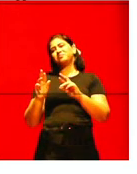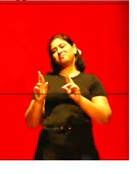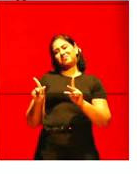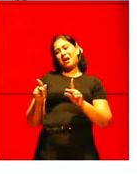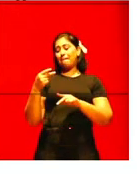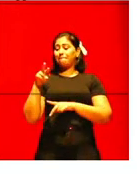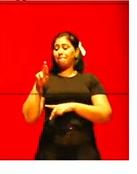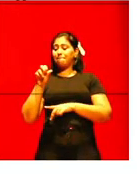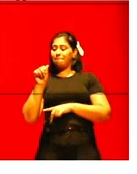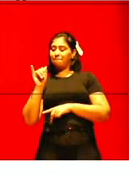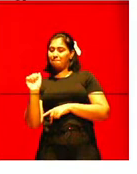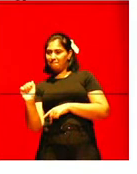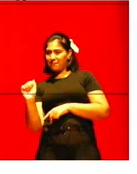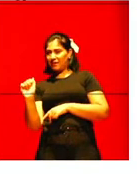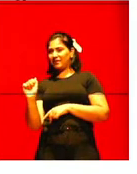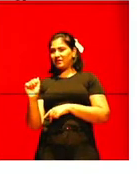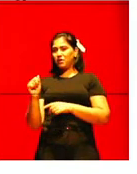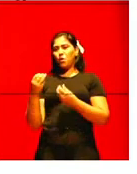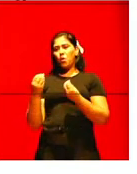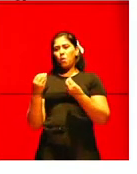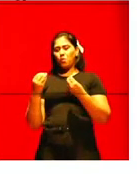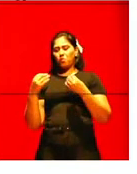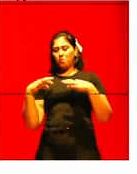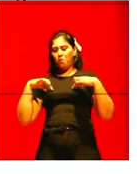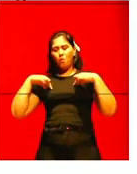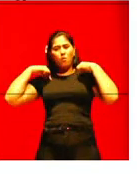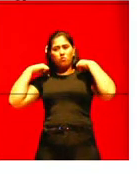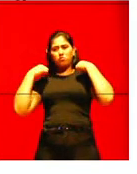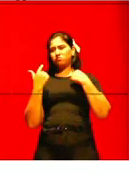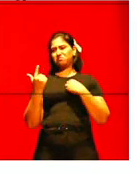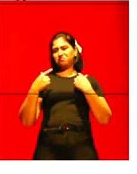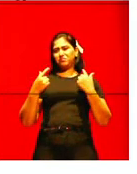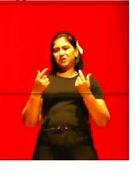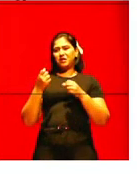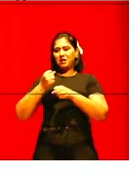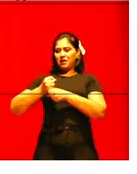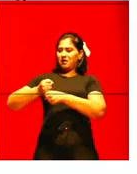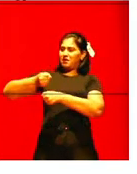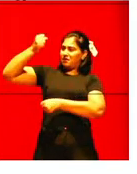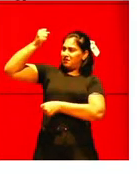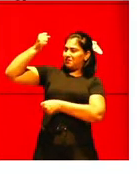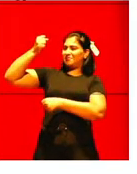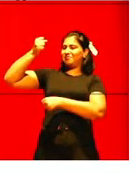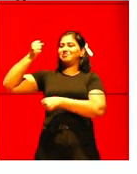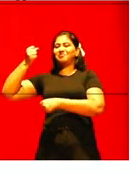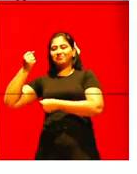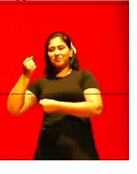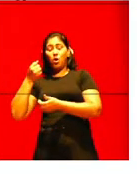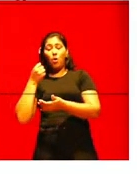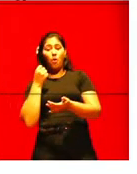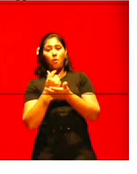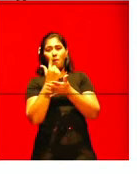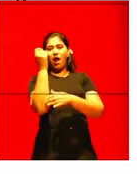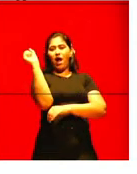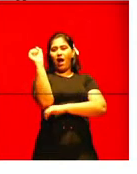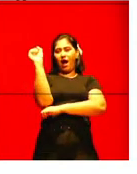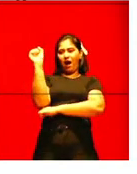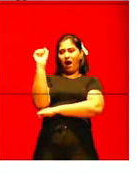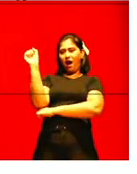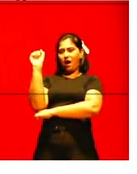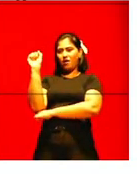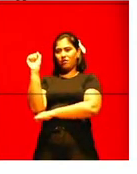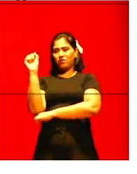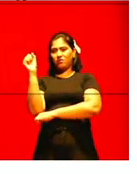Vestido de roupa de banho, em vez de biquíni. Carregando guarda-sol, em vez de barraca. Comprarão um automóvel, em vez de